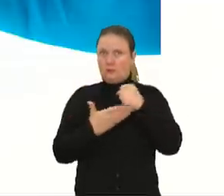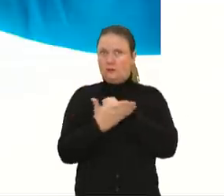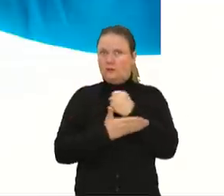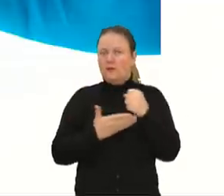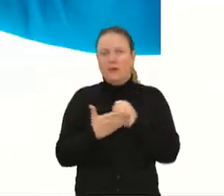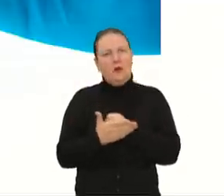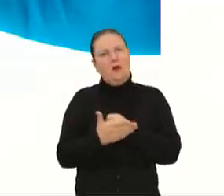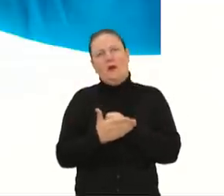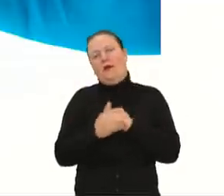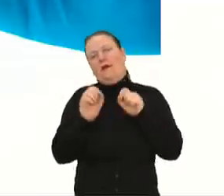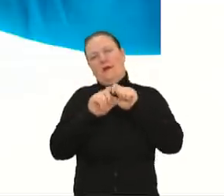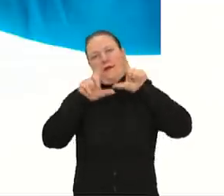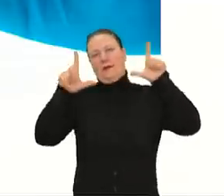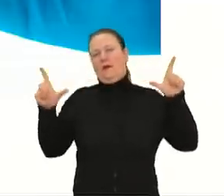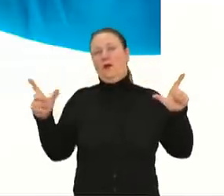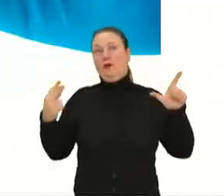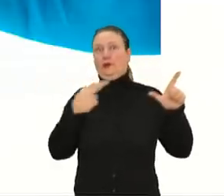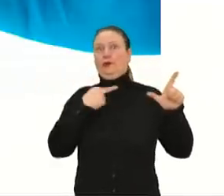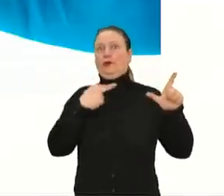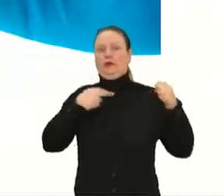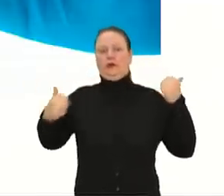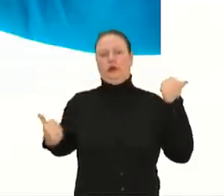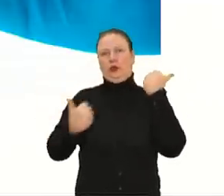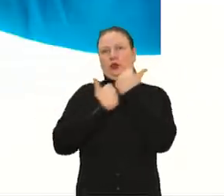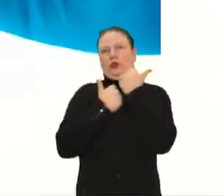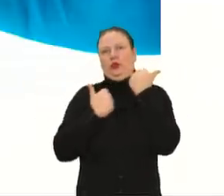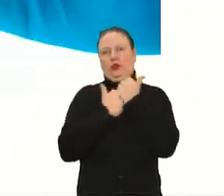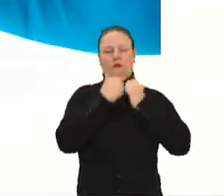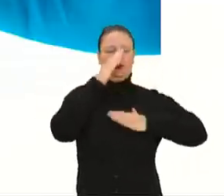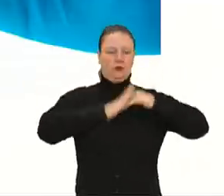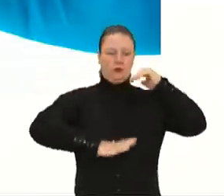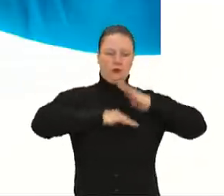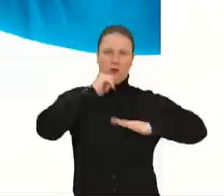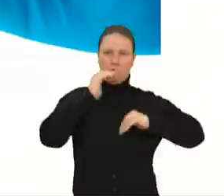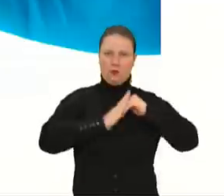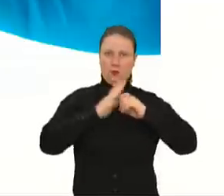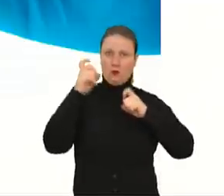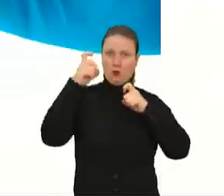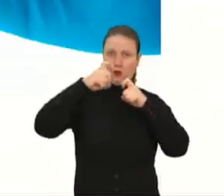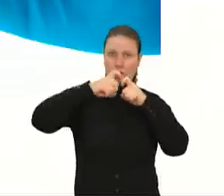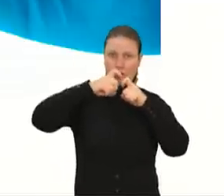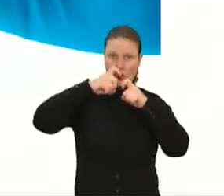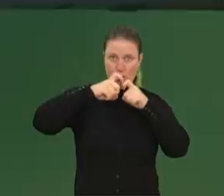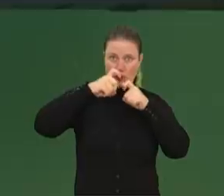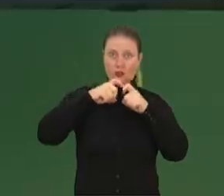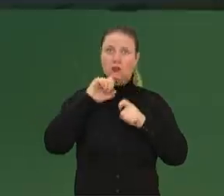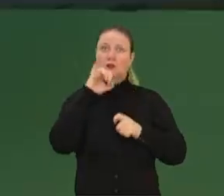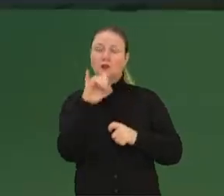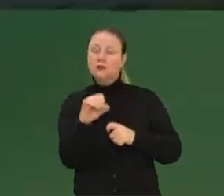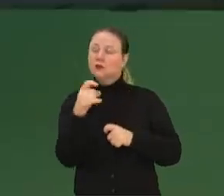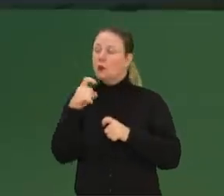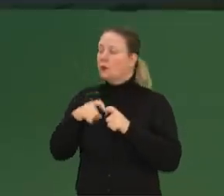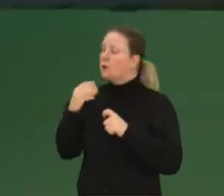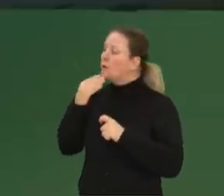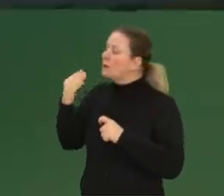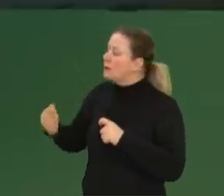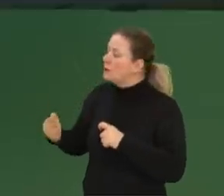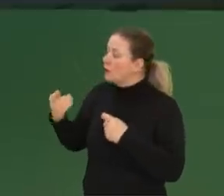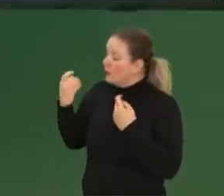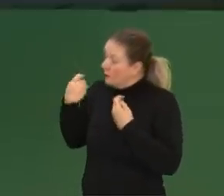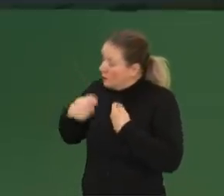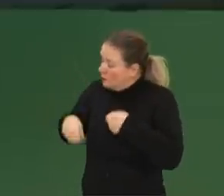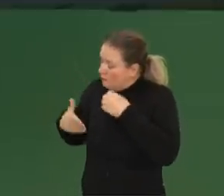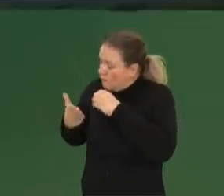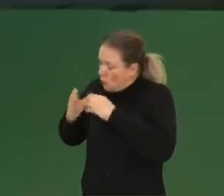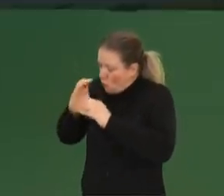né, vai substituir o papel de um profissional da medicina. Então, se um médico te pede um exame, solicita um exame